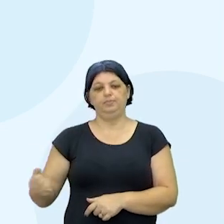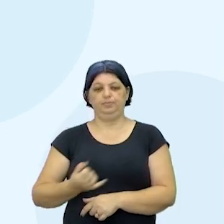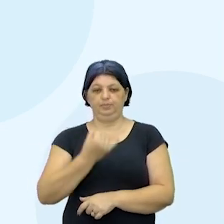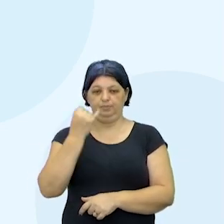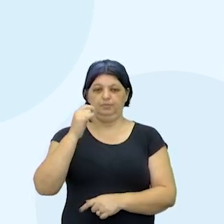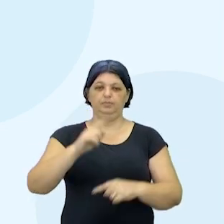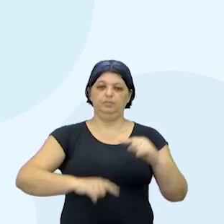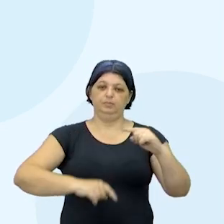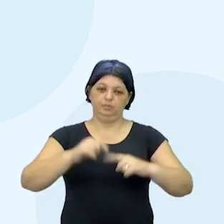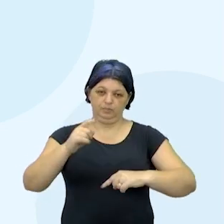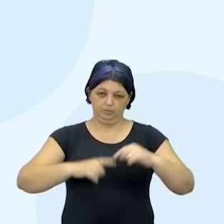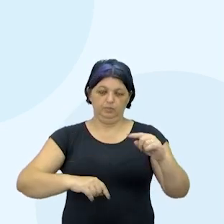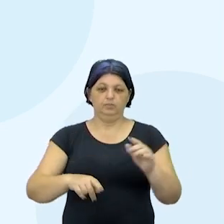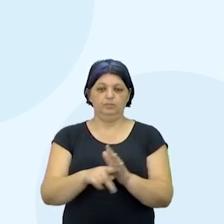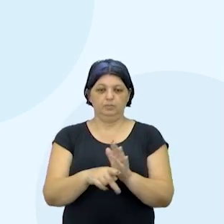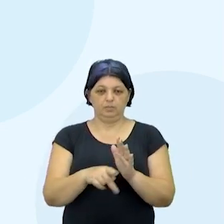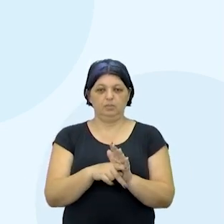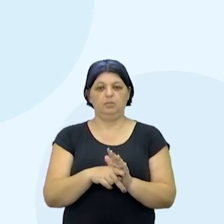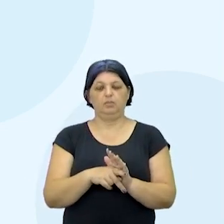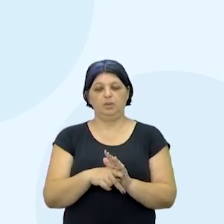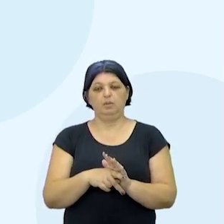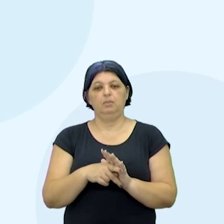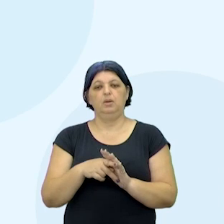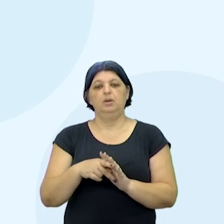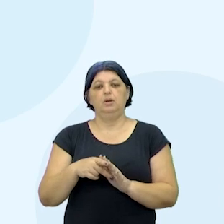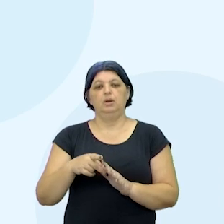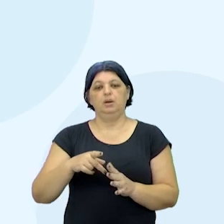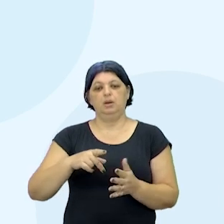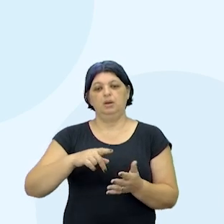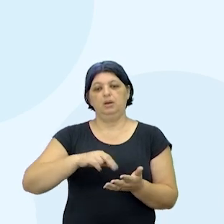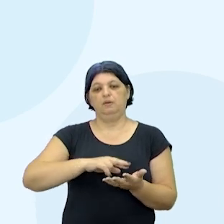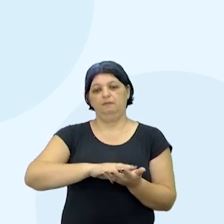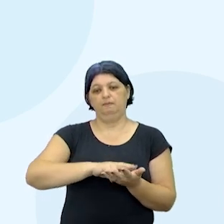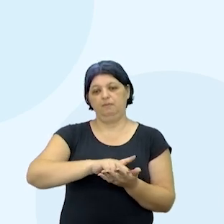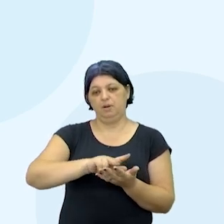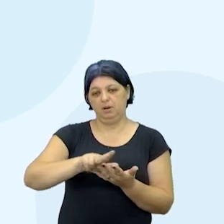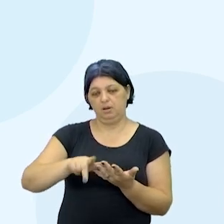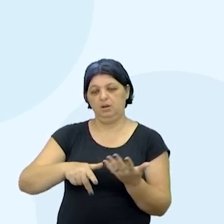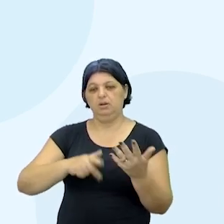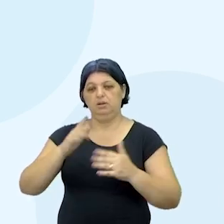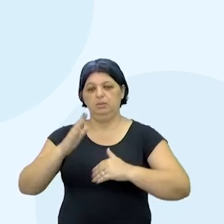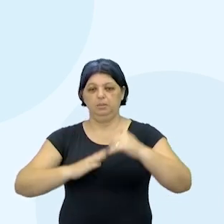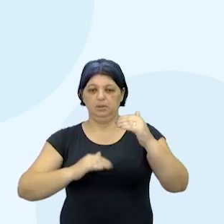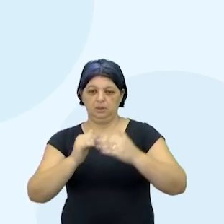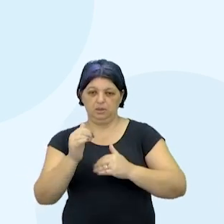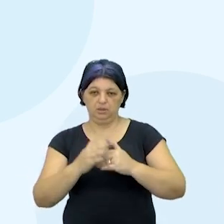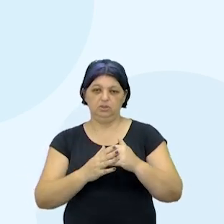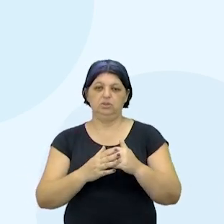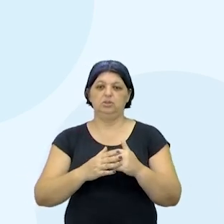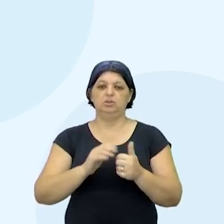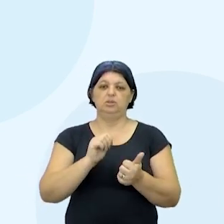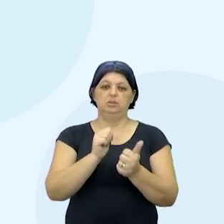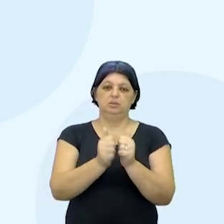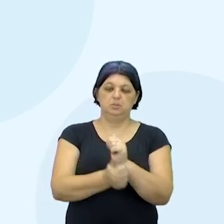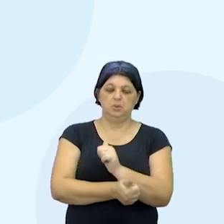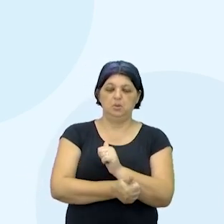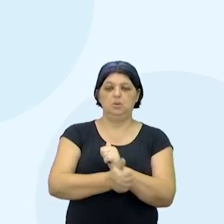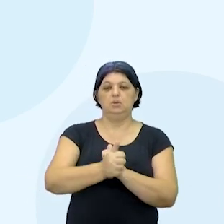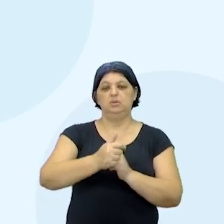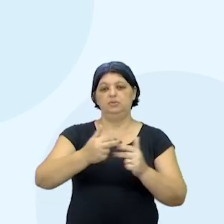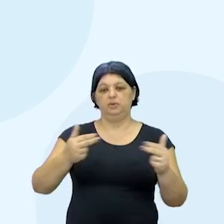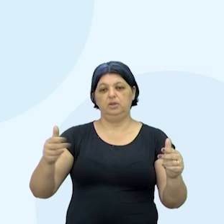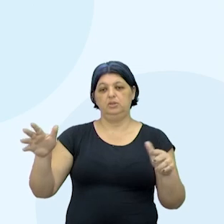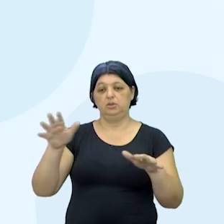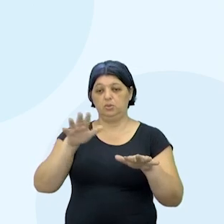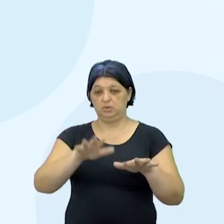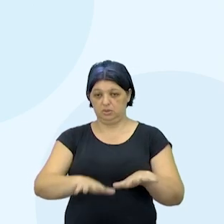vamos atrás dessas modalidades inclusivas e verificar o quanto a mídia ela